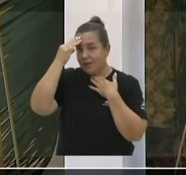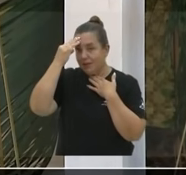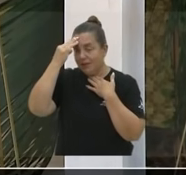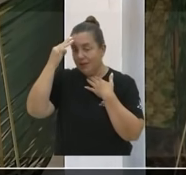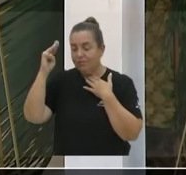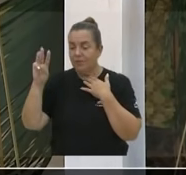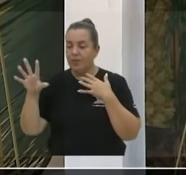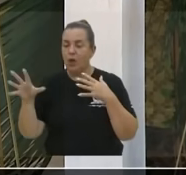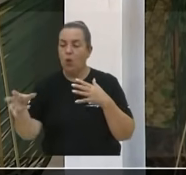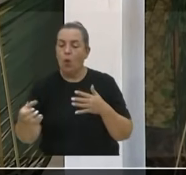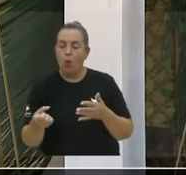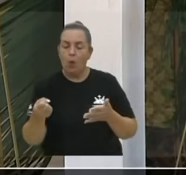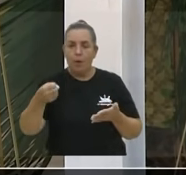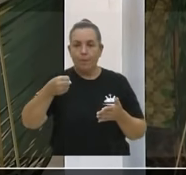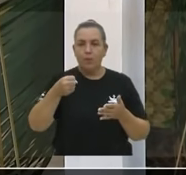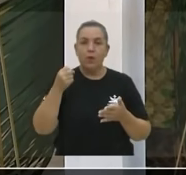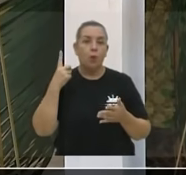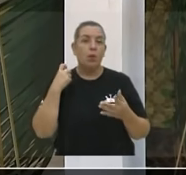caro,